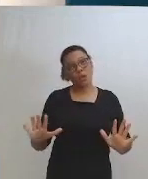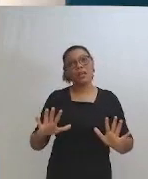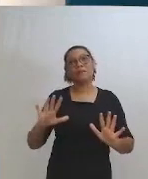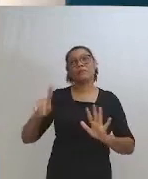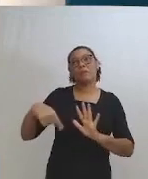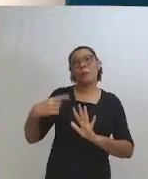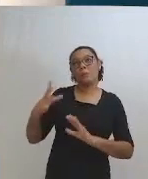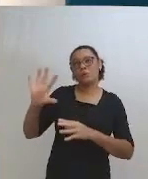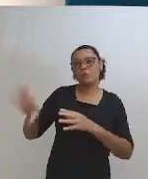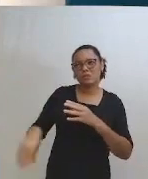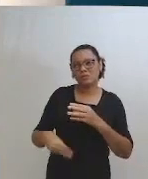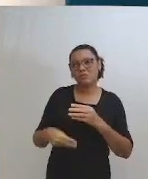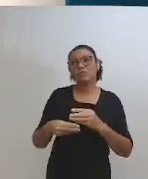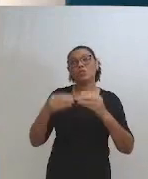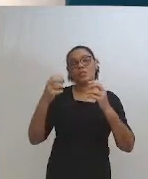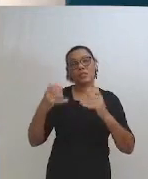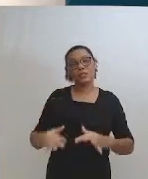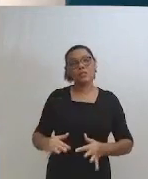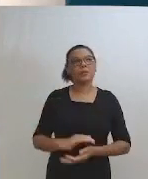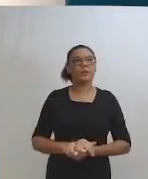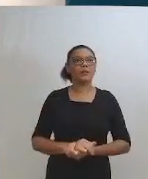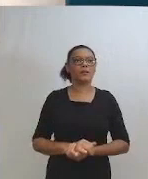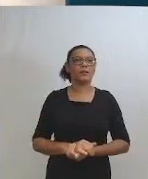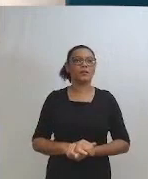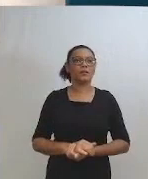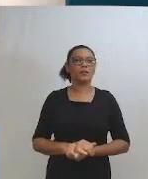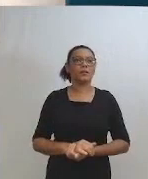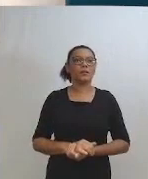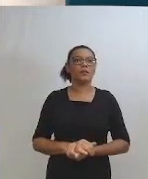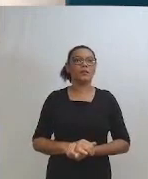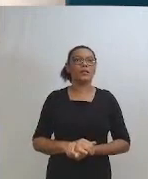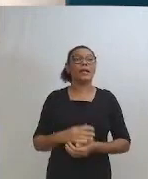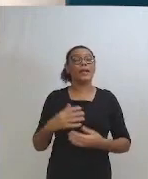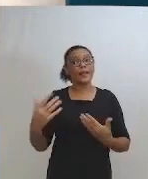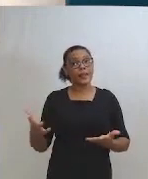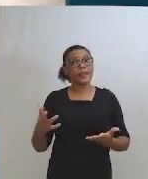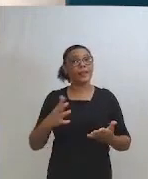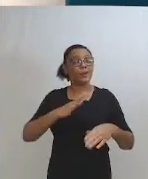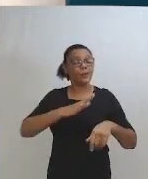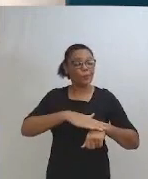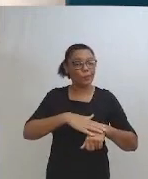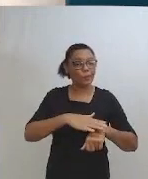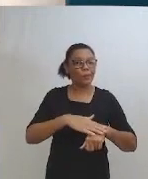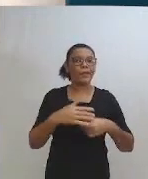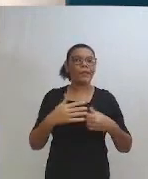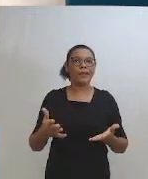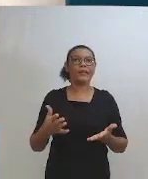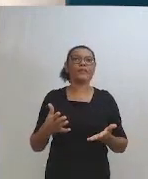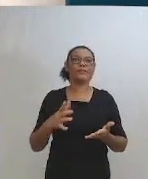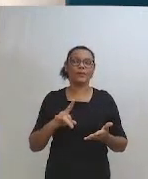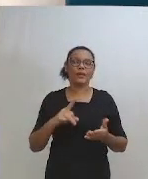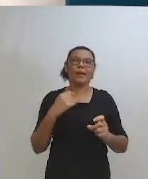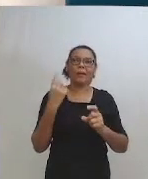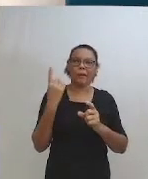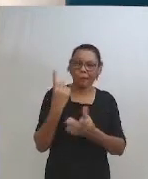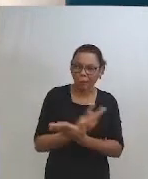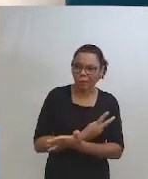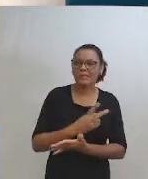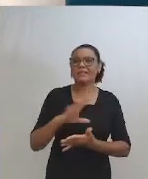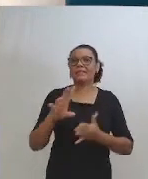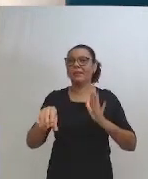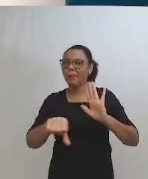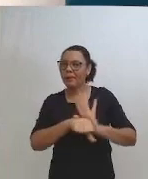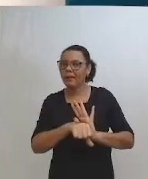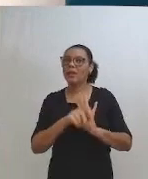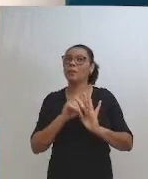ilustre advogado, eu entendo que as circunstâncias em que foi perpetrado o delito fazem merecer